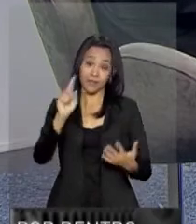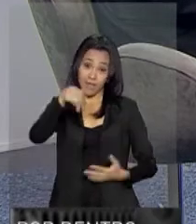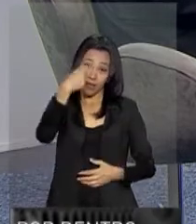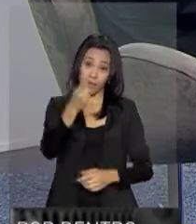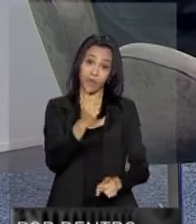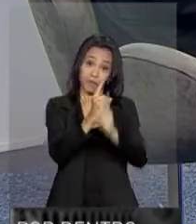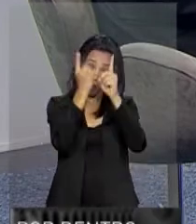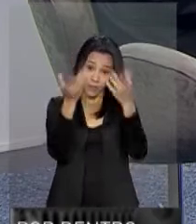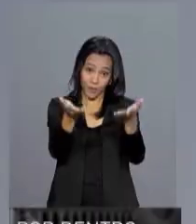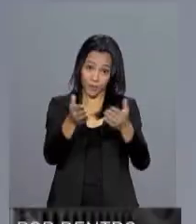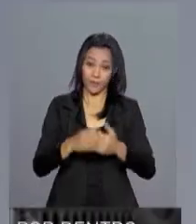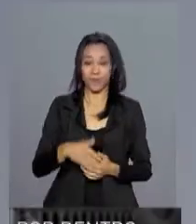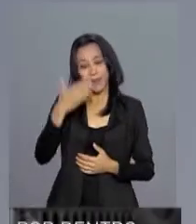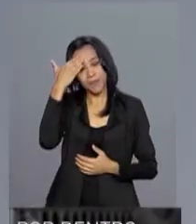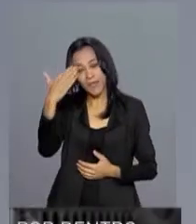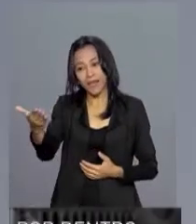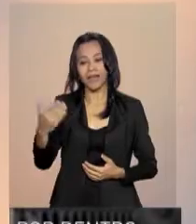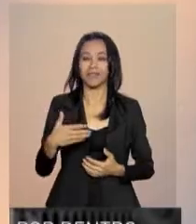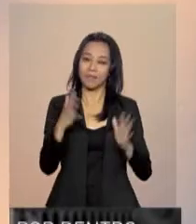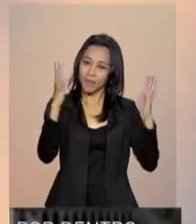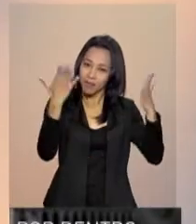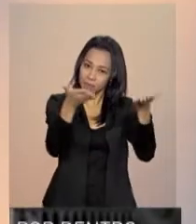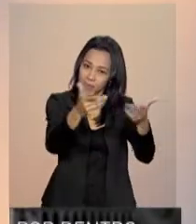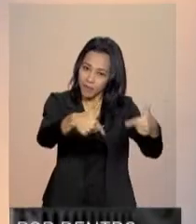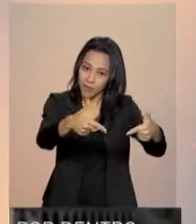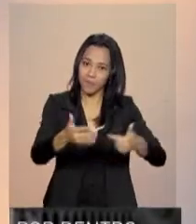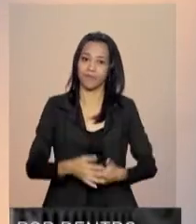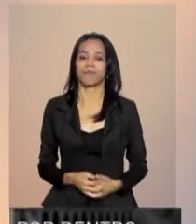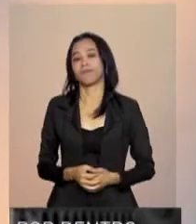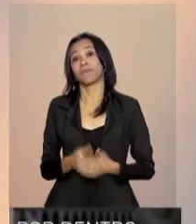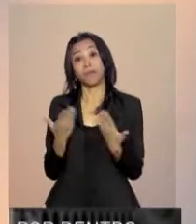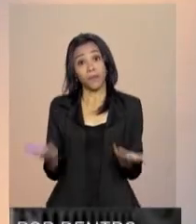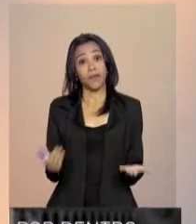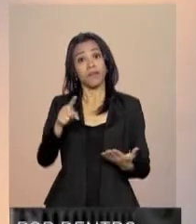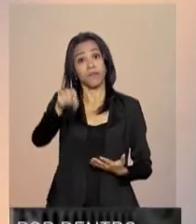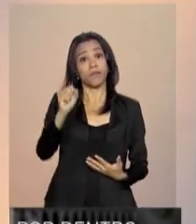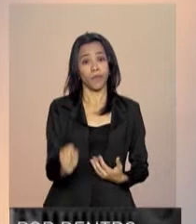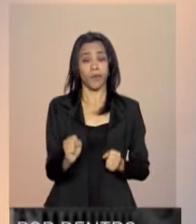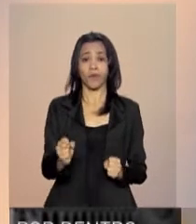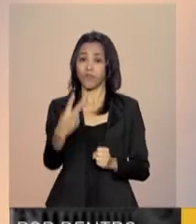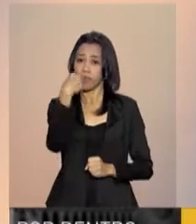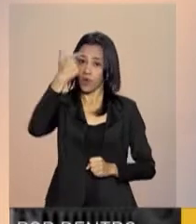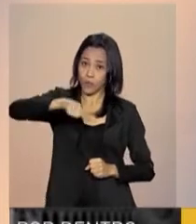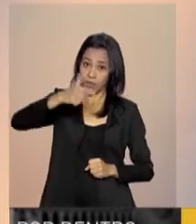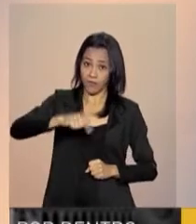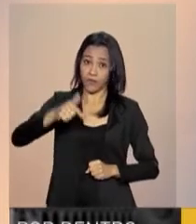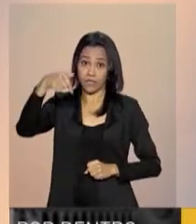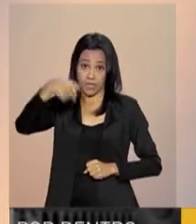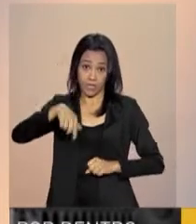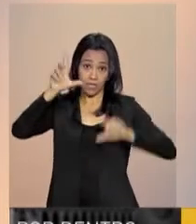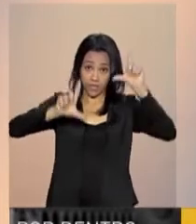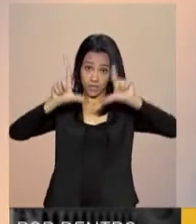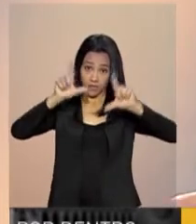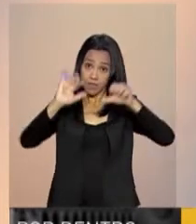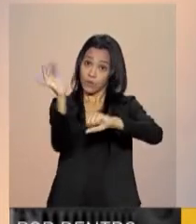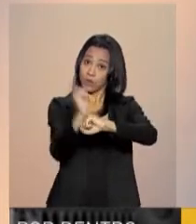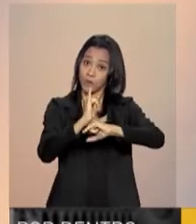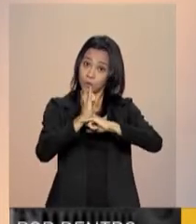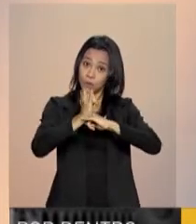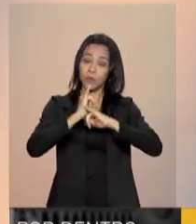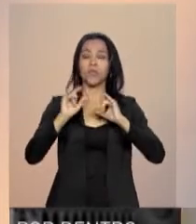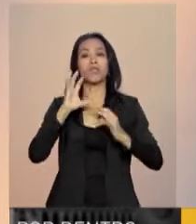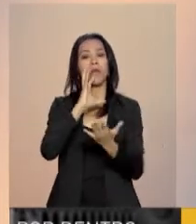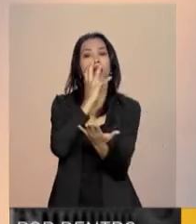oportunidade muito obrigado carro a cabeça no trabalho valeu bem você pode rever o programa no canal da tv nbr no youtube e o áudio completo